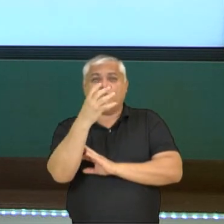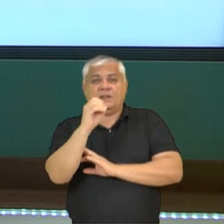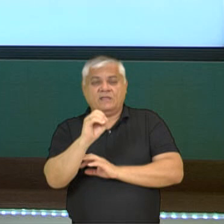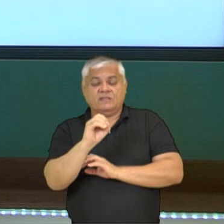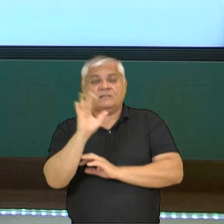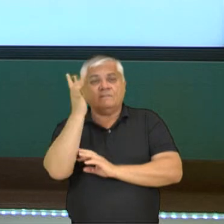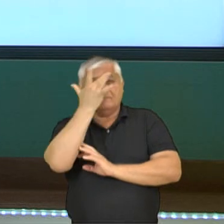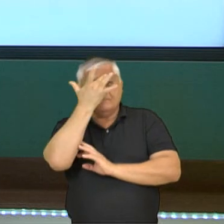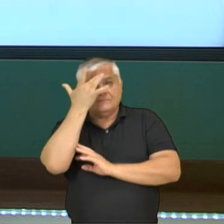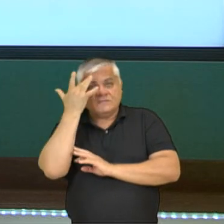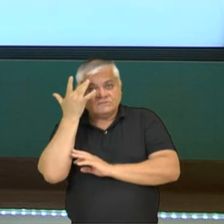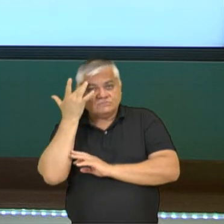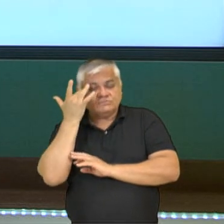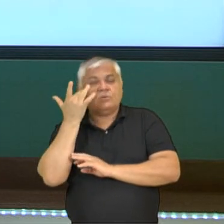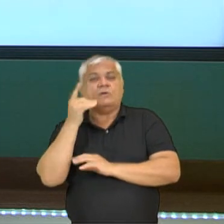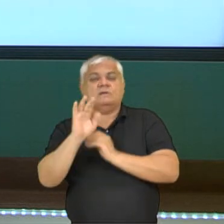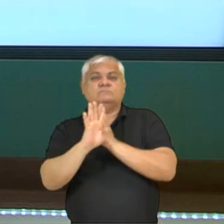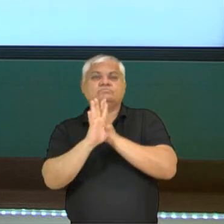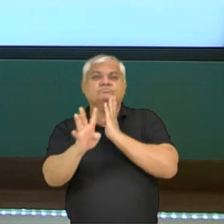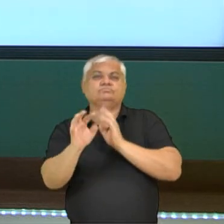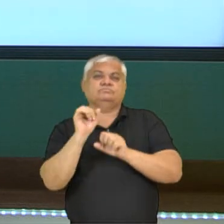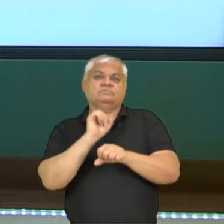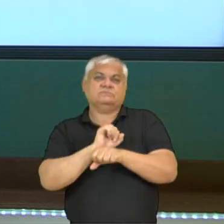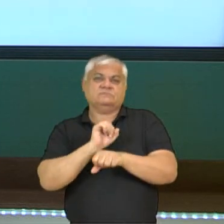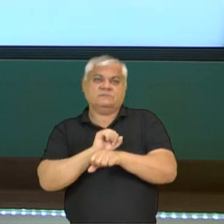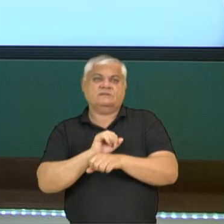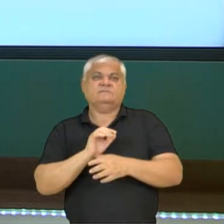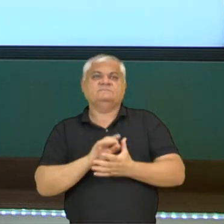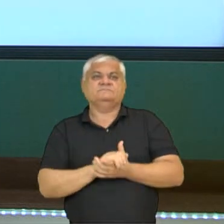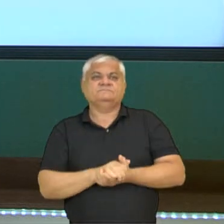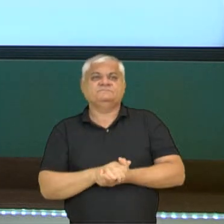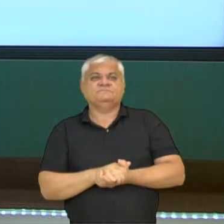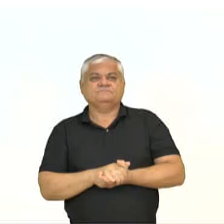848 pacientes em lista de espera.